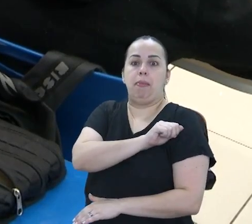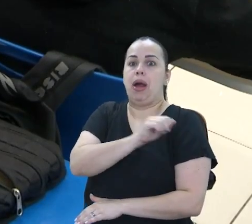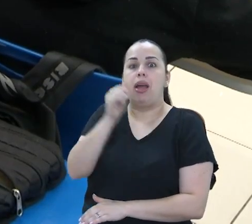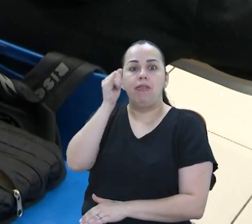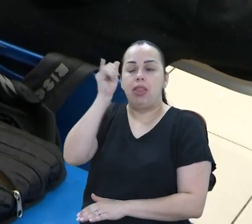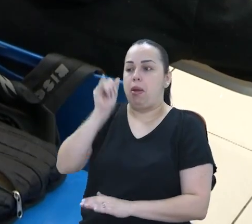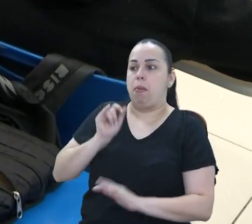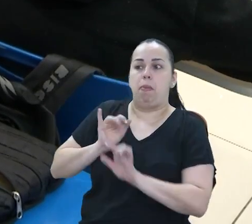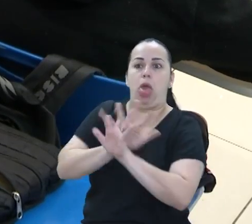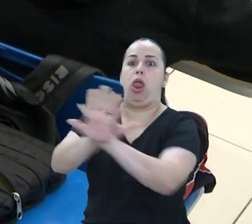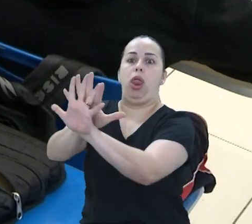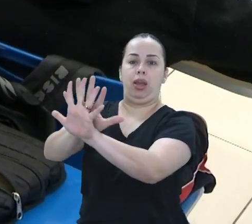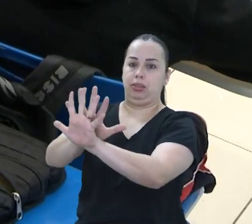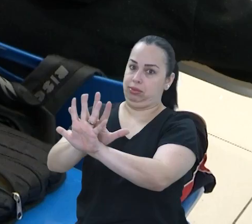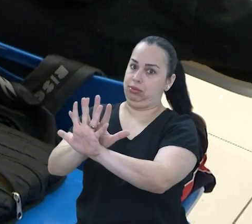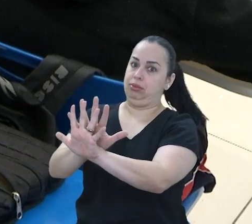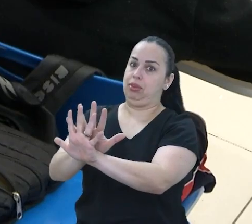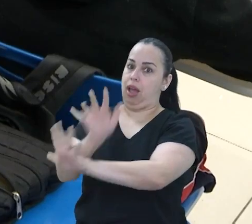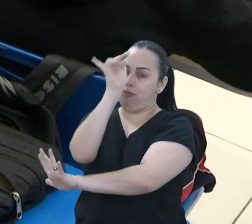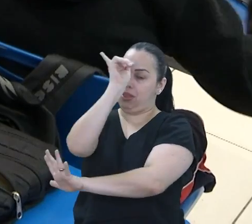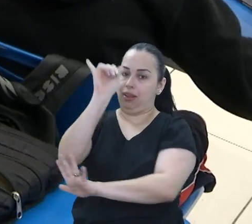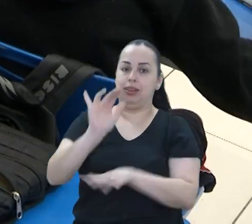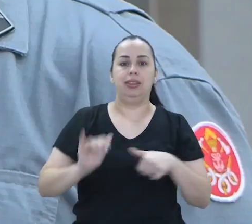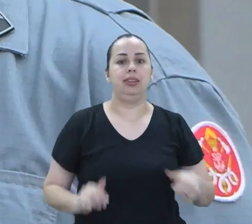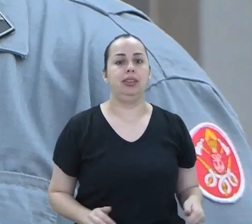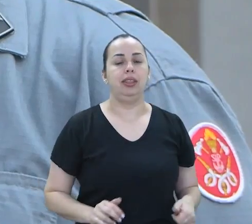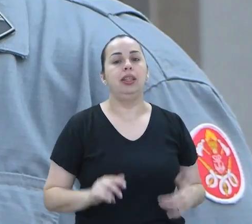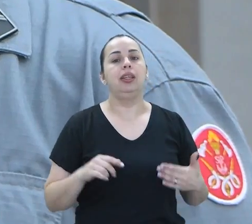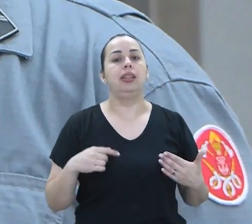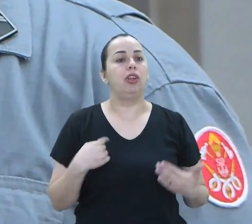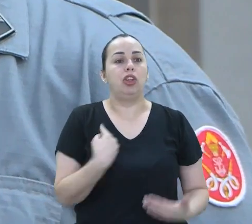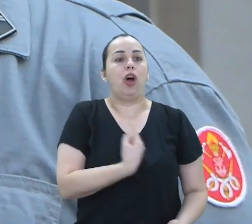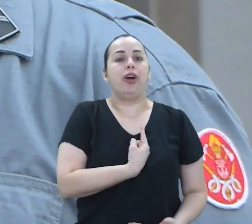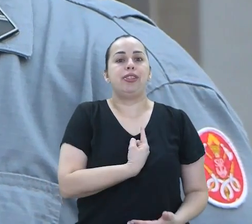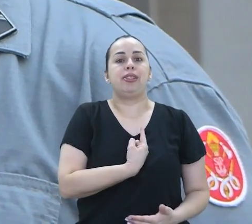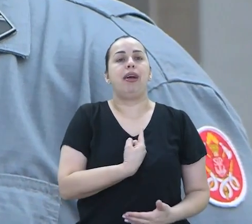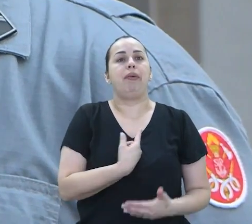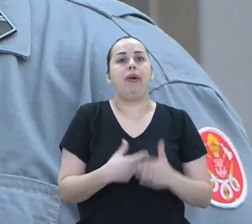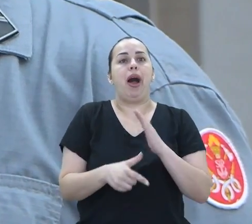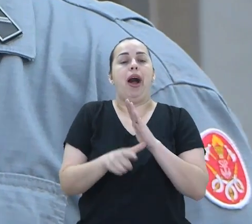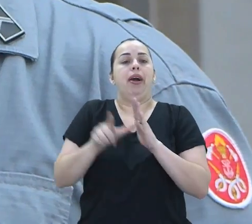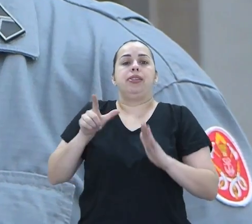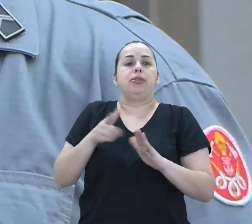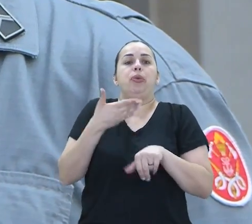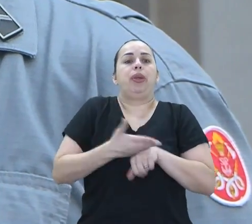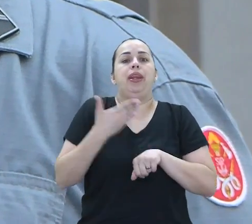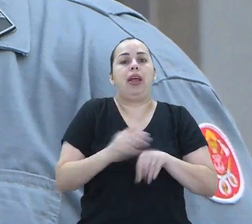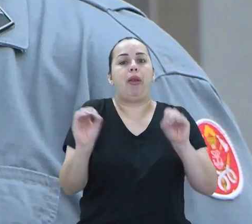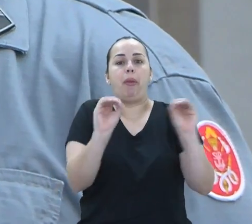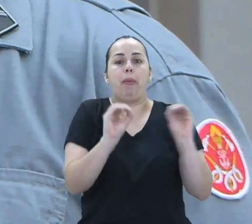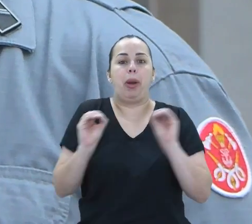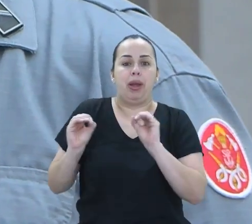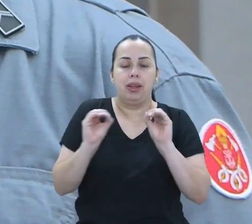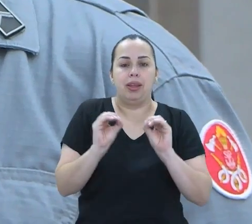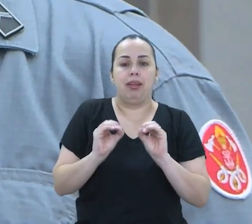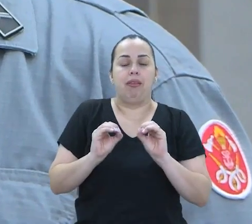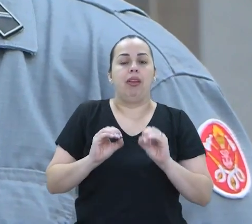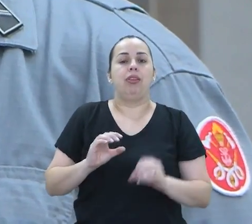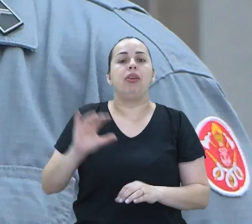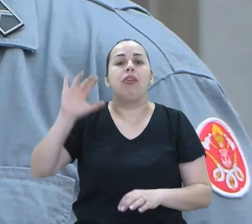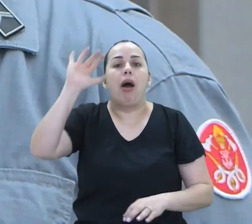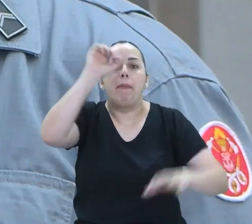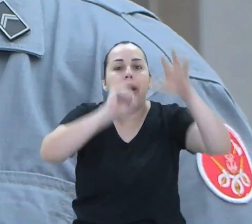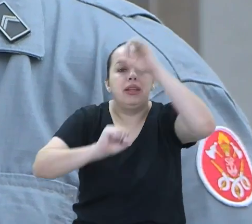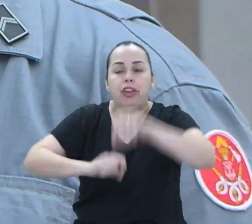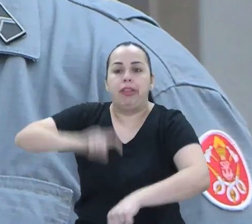dispersão descontrolada dos estudantes em caso de emergência. A gente não tem o hábito de prevenir, a gente sempre acaba fazendo diante